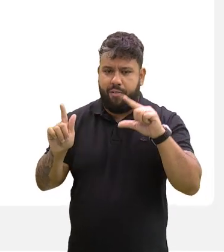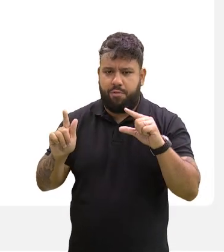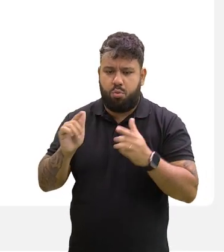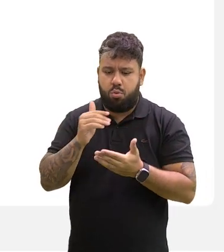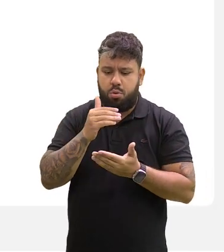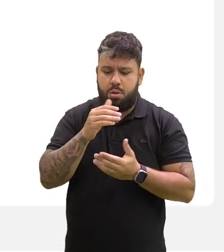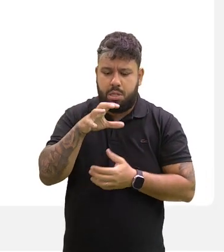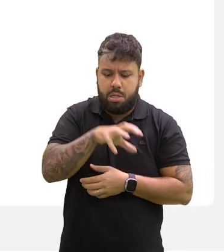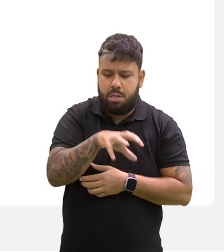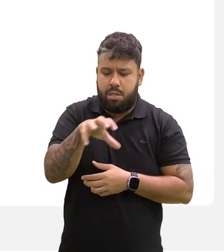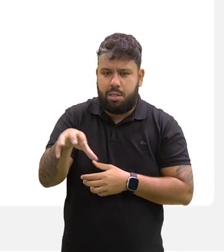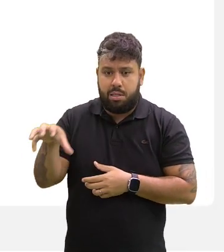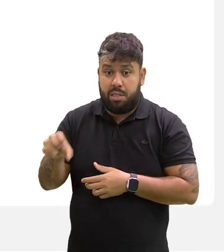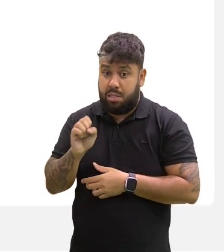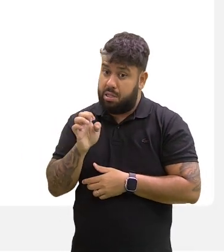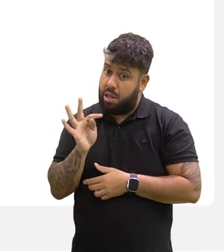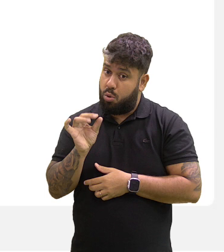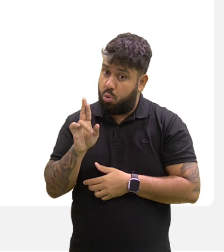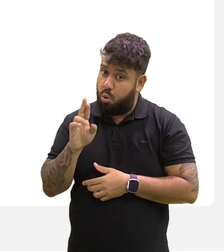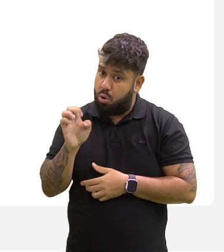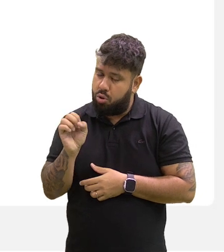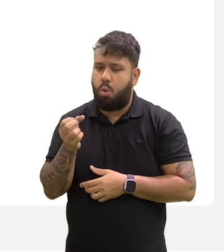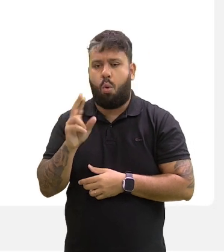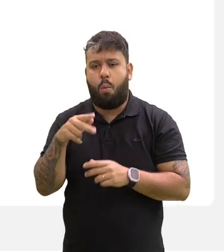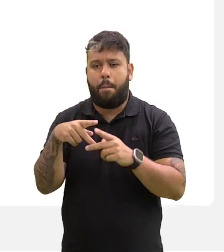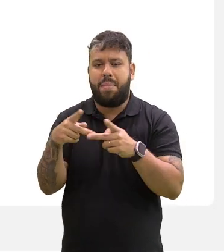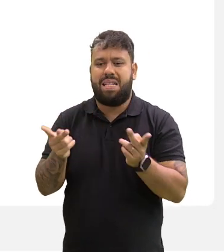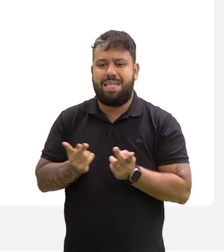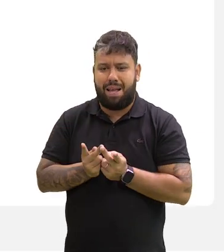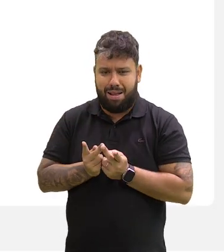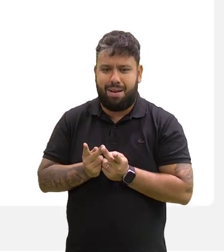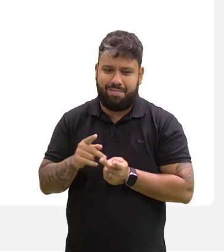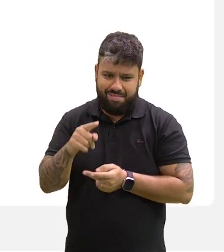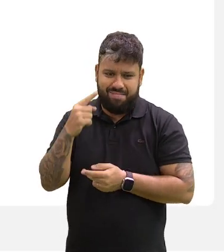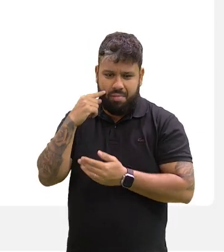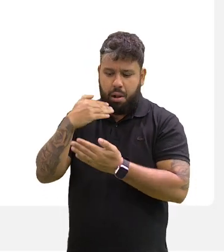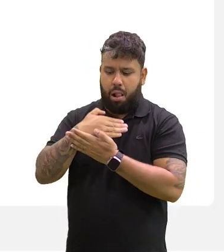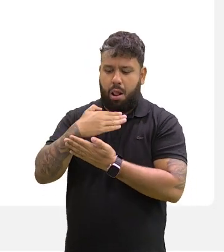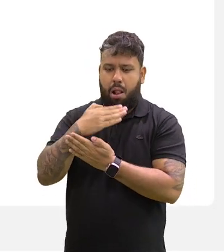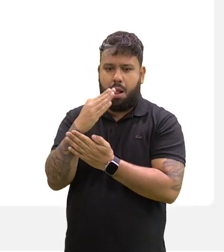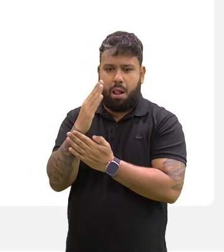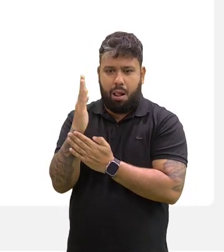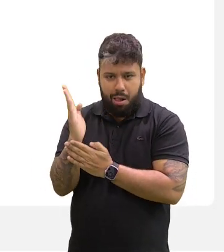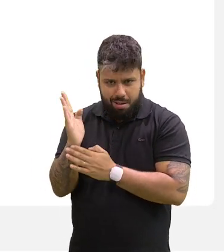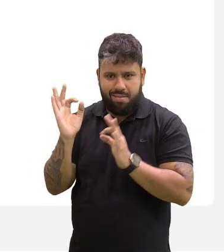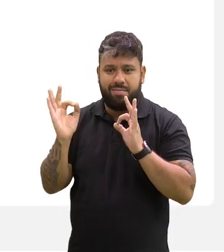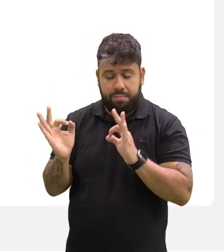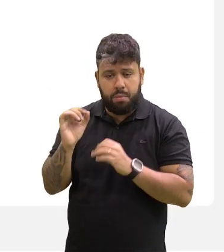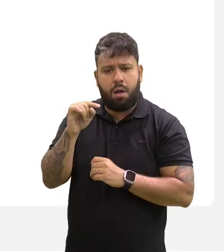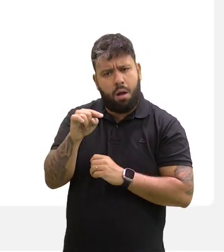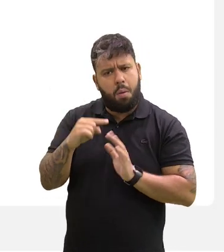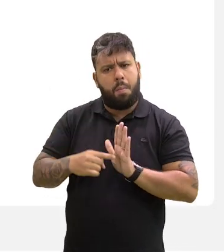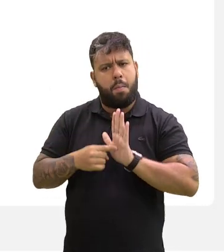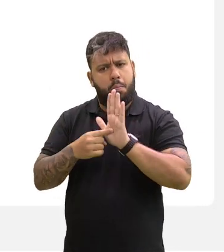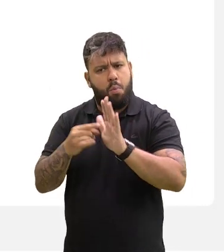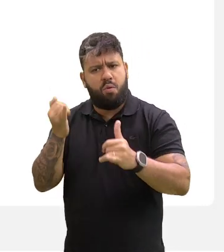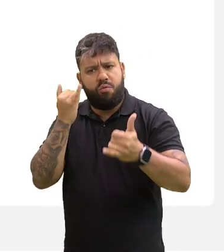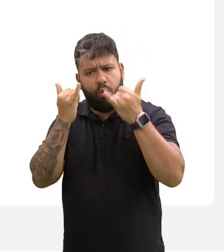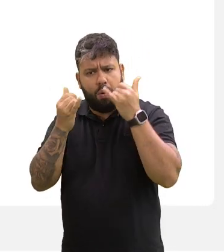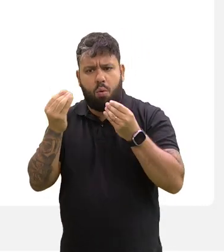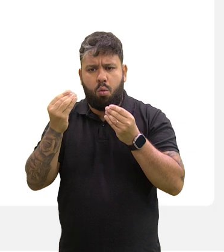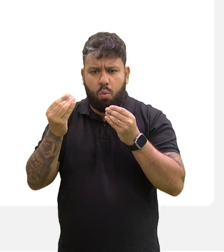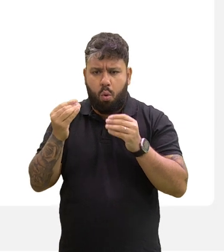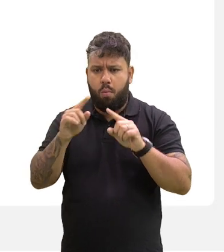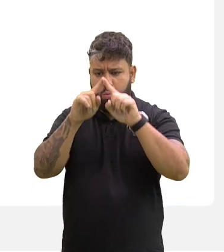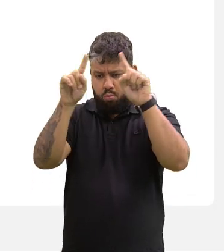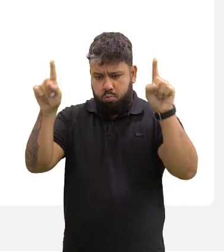como muita gente chama. Esse gráfico consiste em uma representação, em representar informações na forma de setores